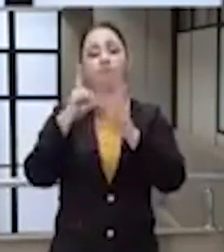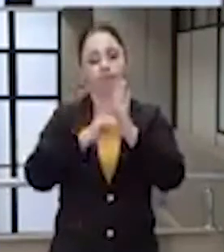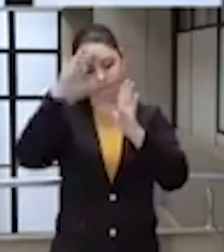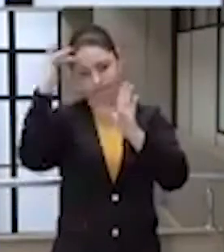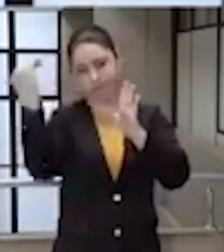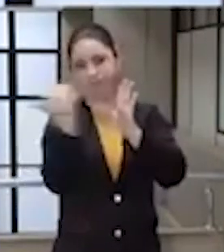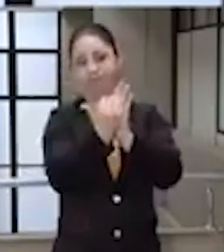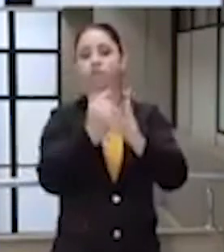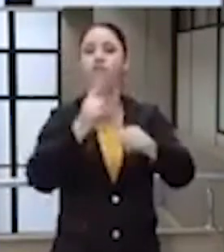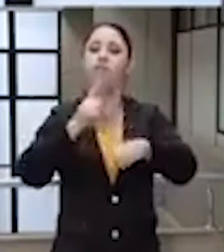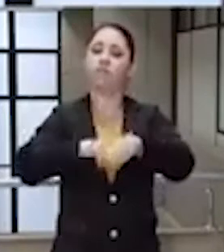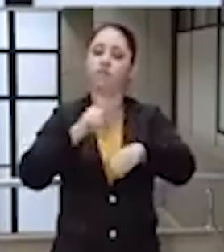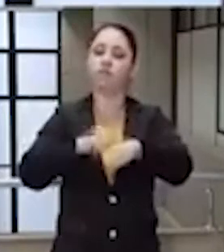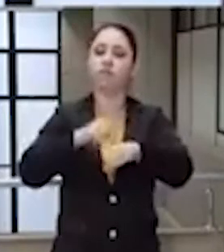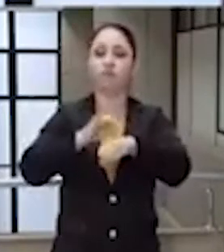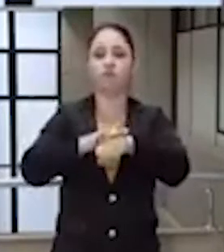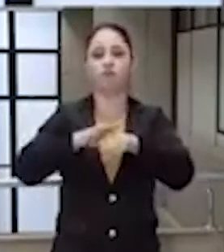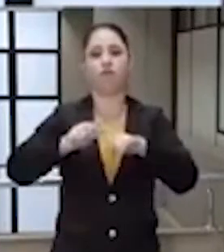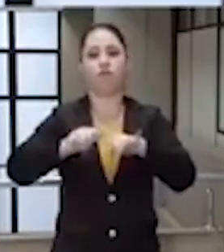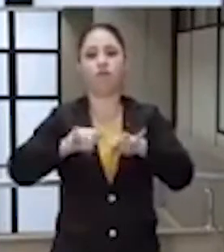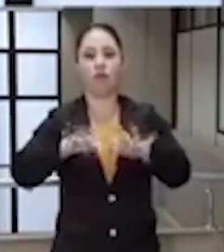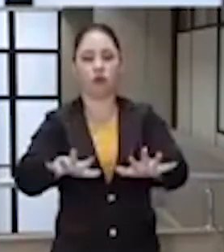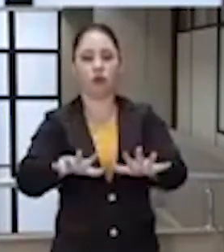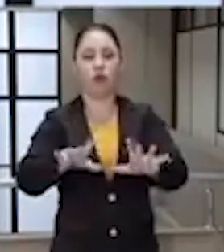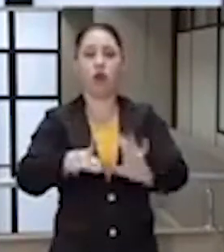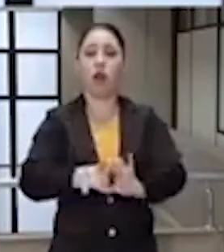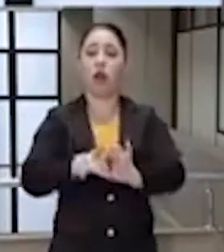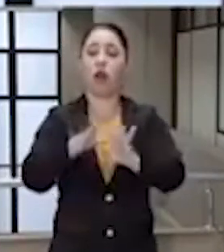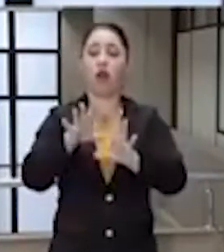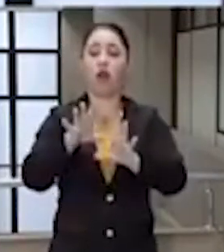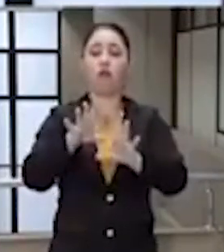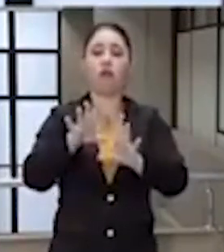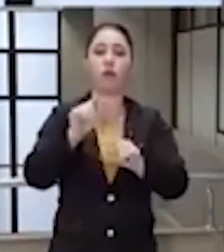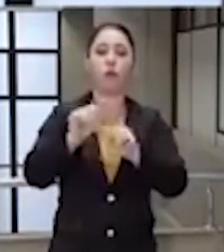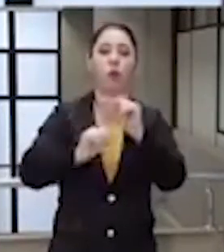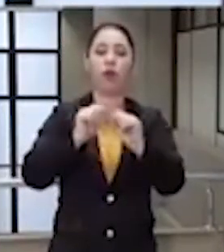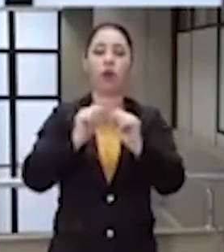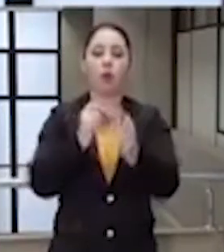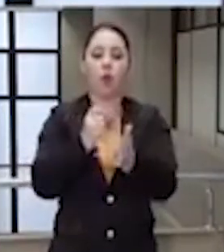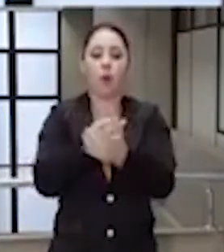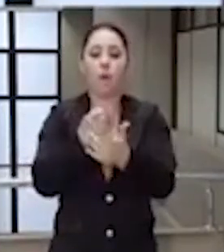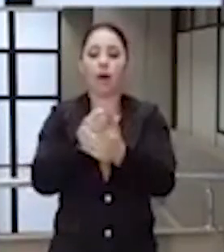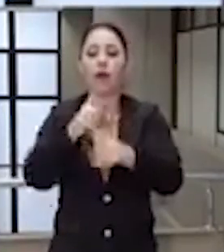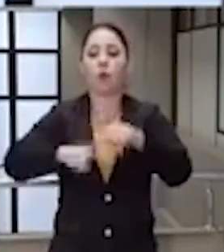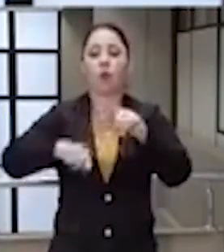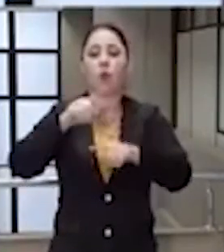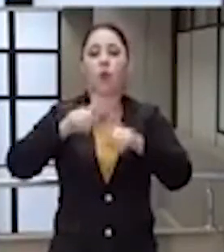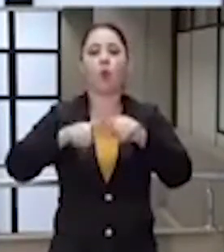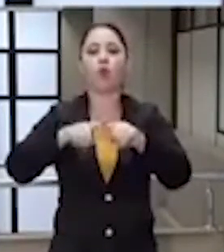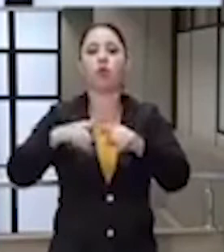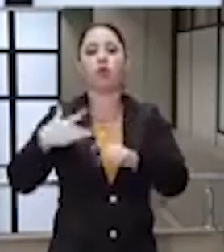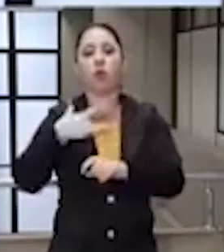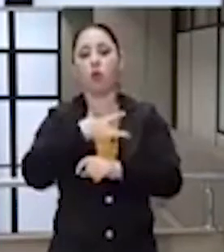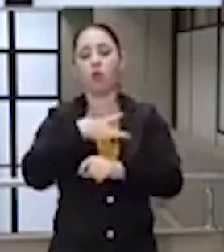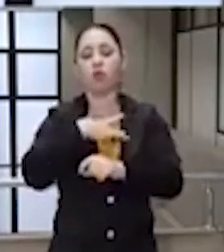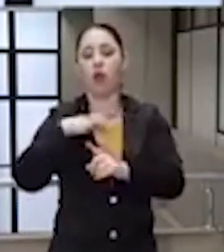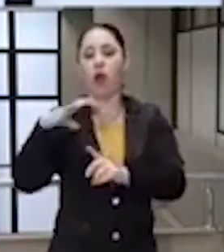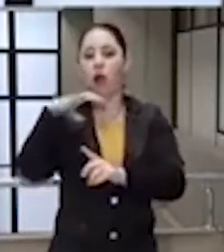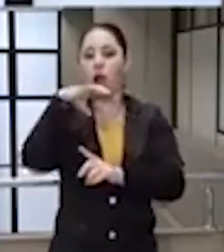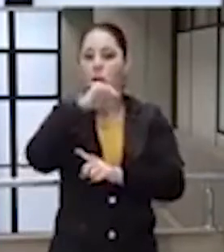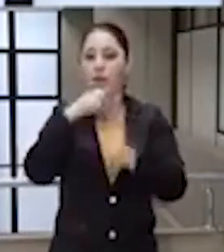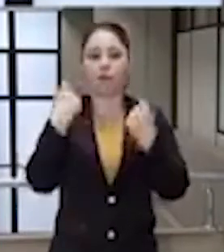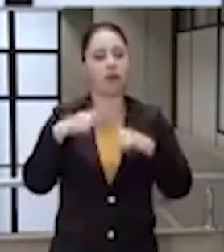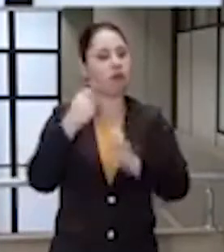aí situação de calamidade pública e isso permite certa flexibilização na aplicação dos recursos